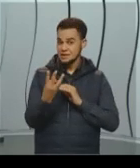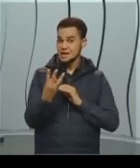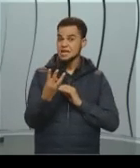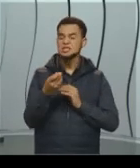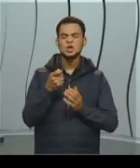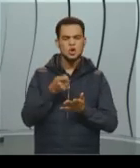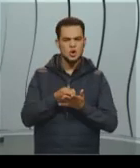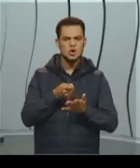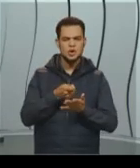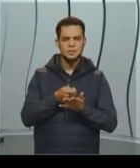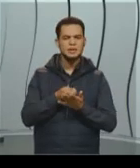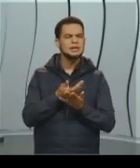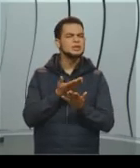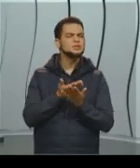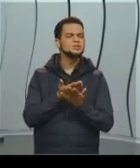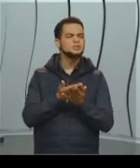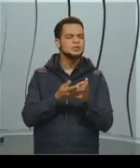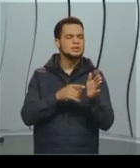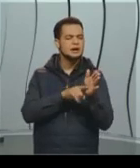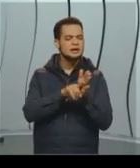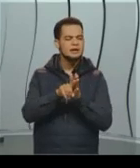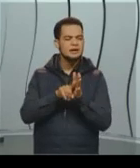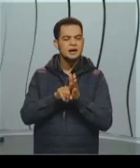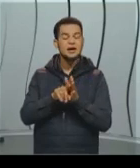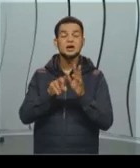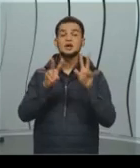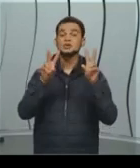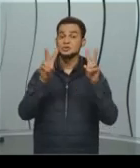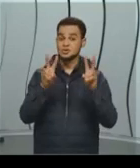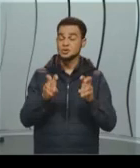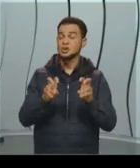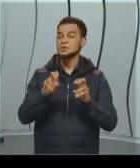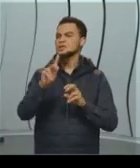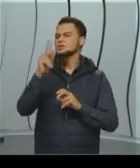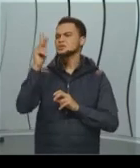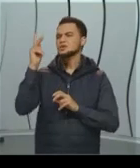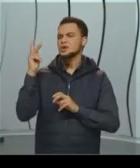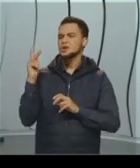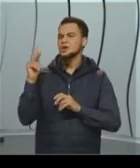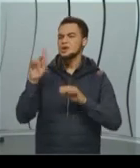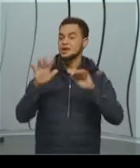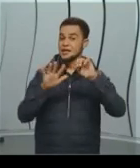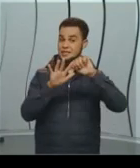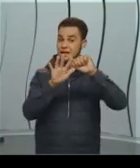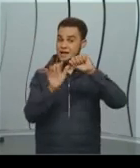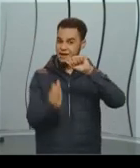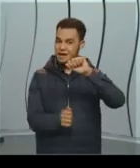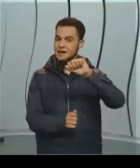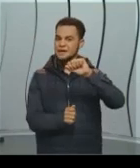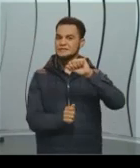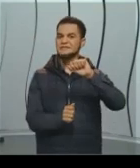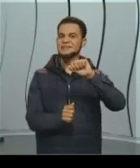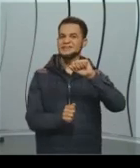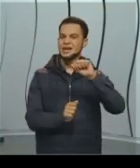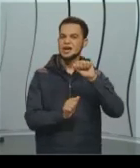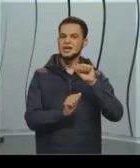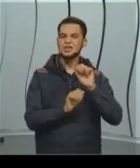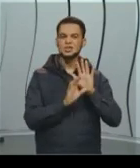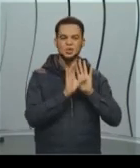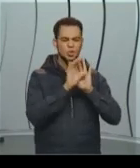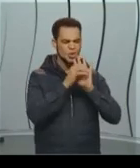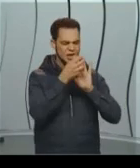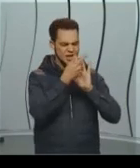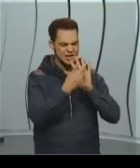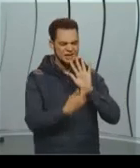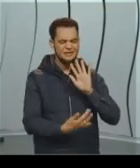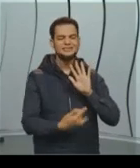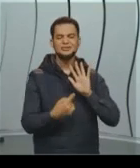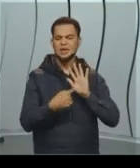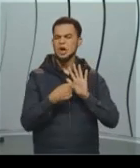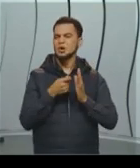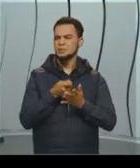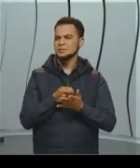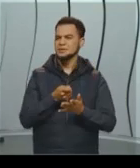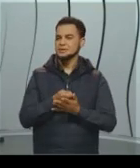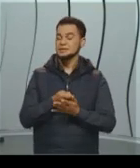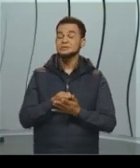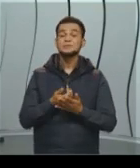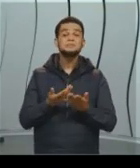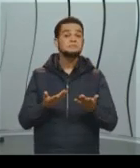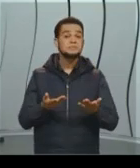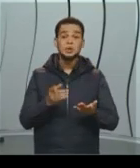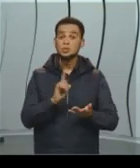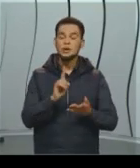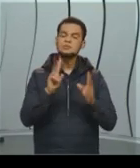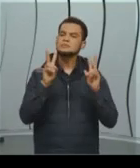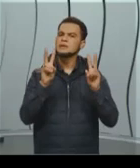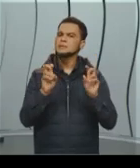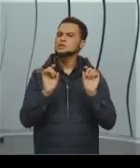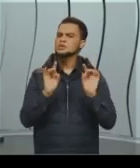de História da África e afro-brasileiro, né, nos nossos currículos. Não é um tema somente para a aula de